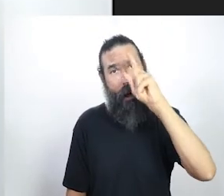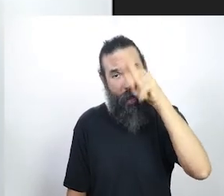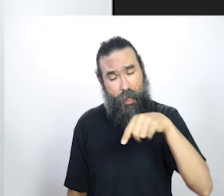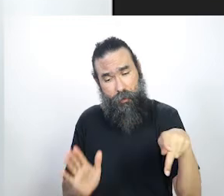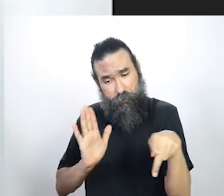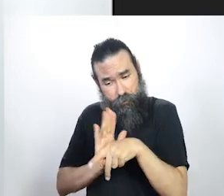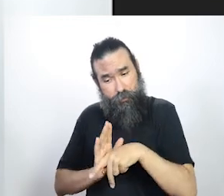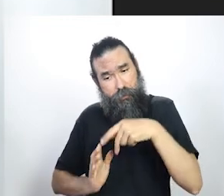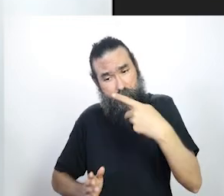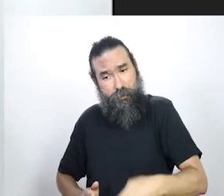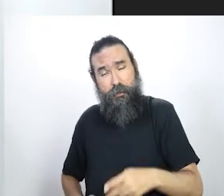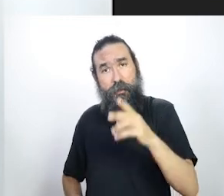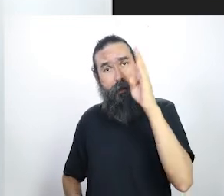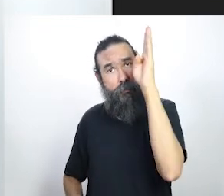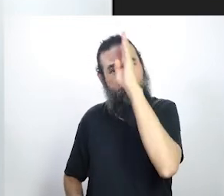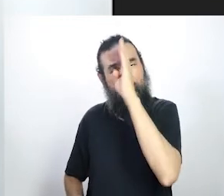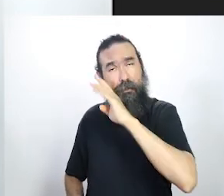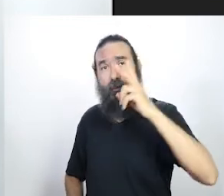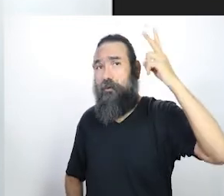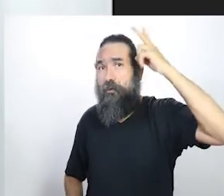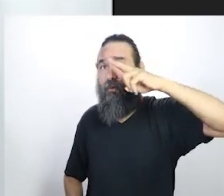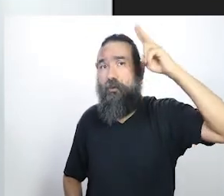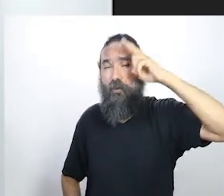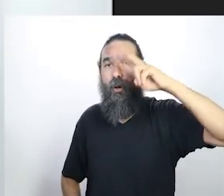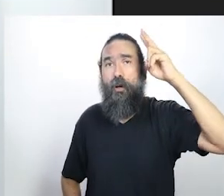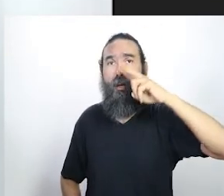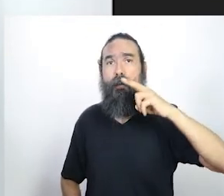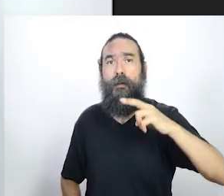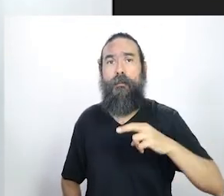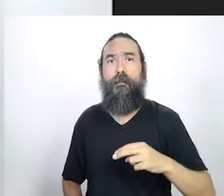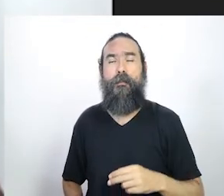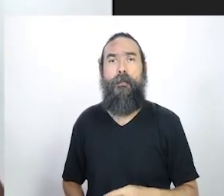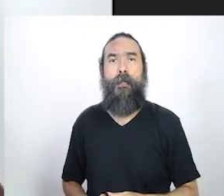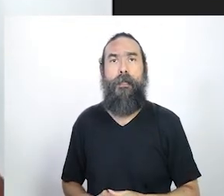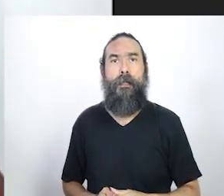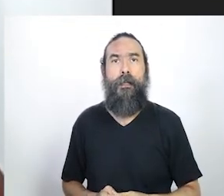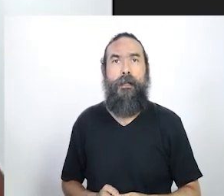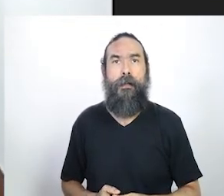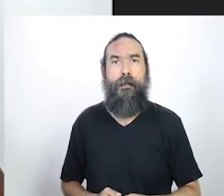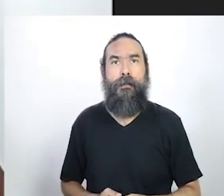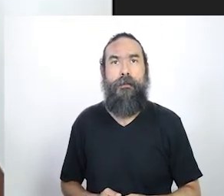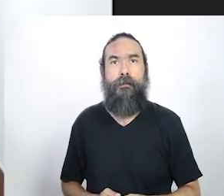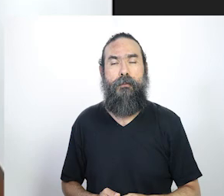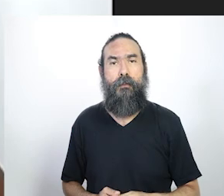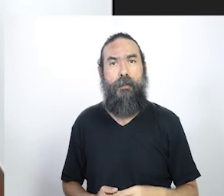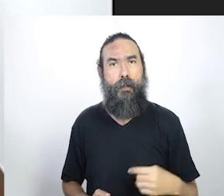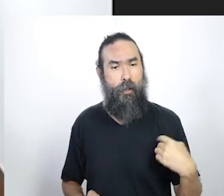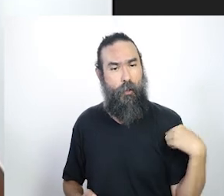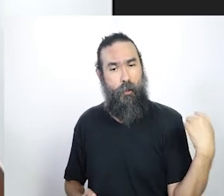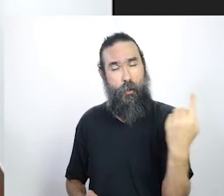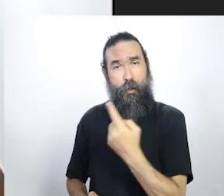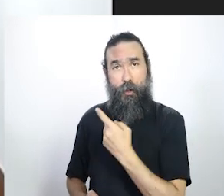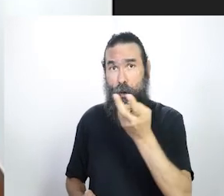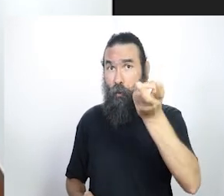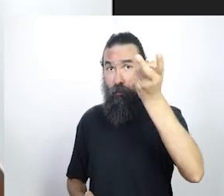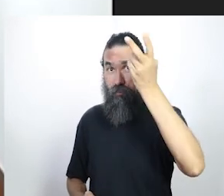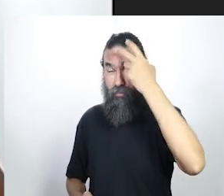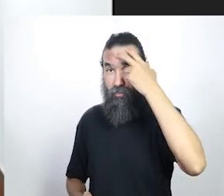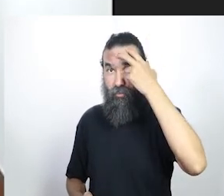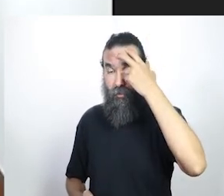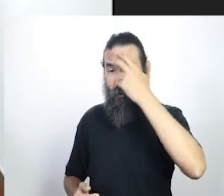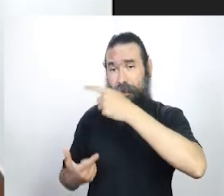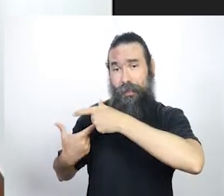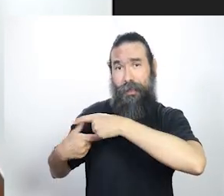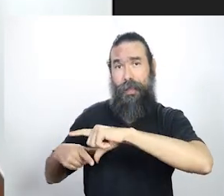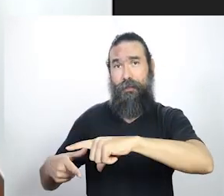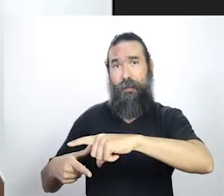maiores quilombos de extensão territorial, é reconhecido como uma manifestação, né, por essa manifestação